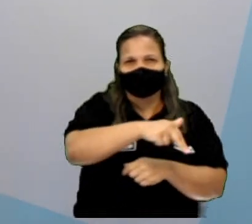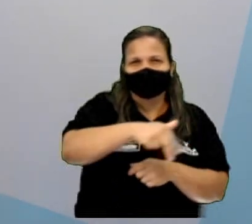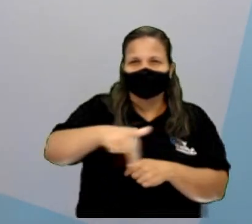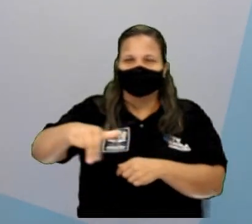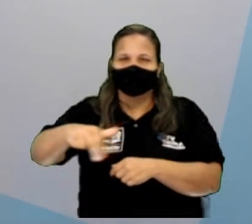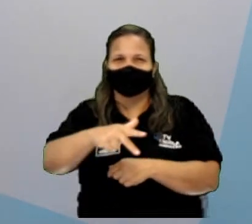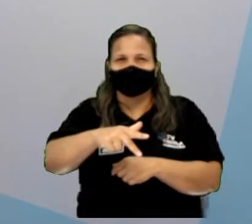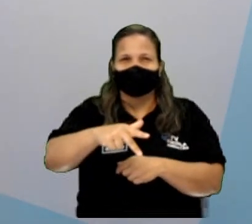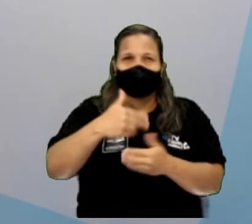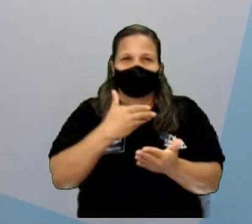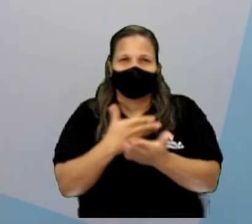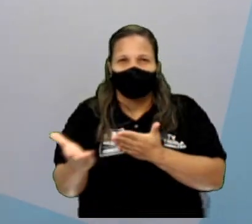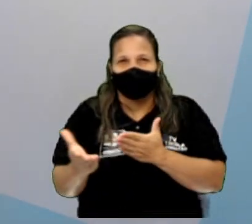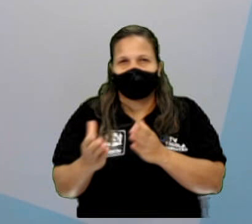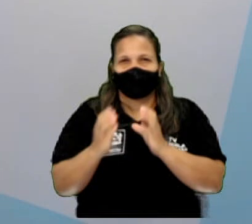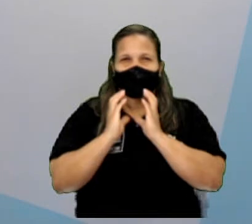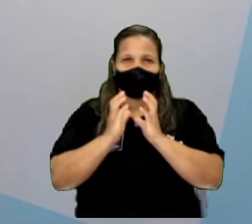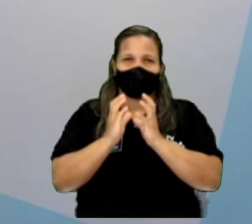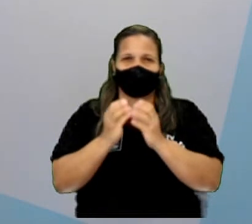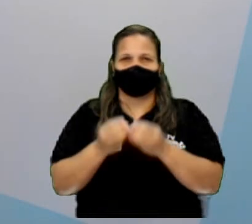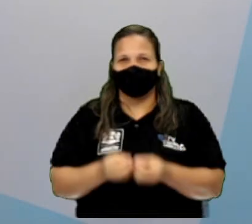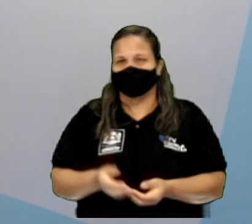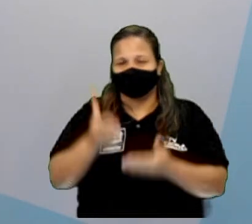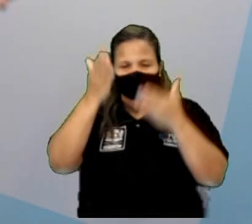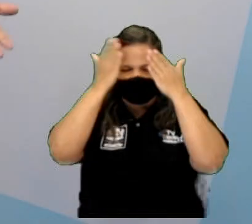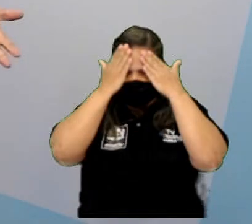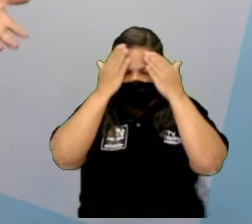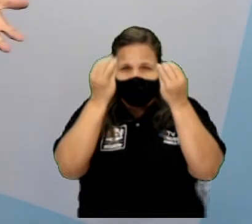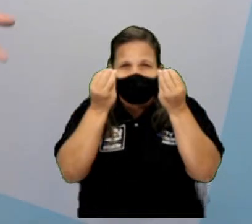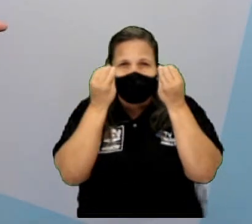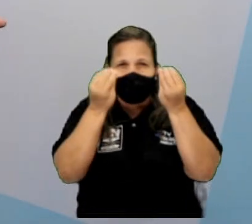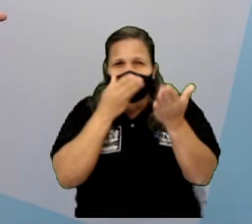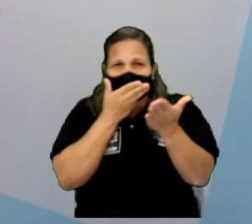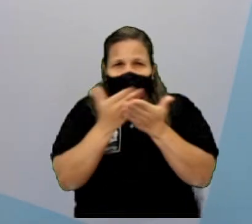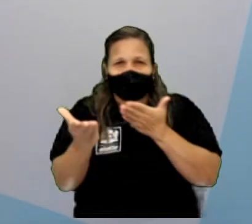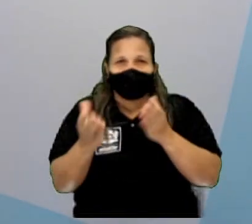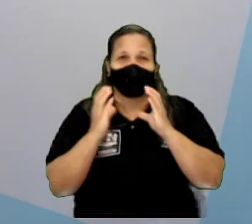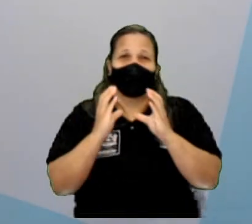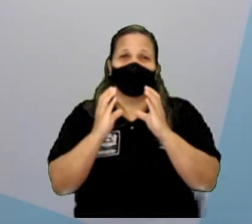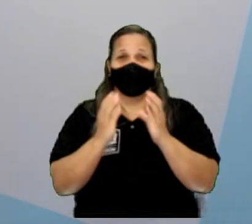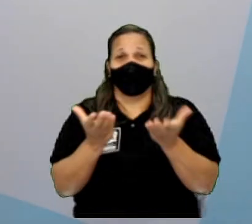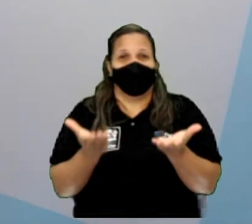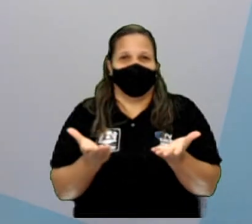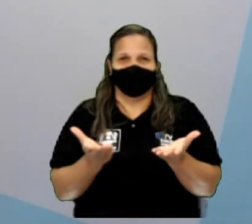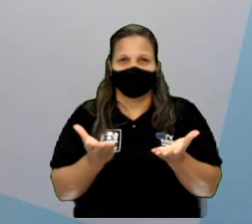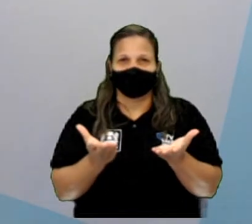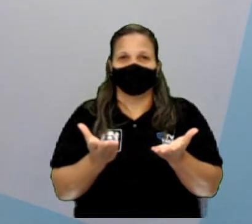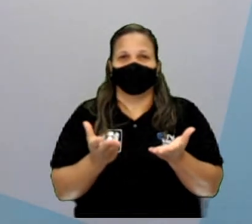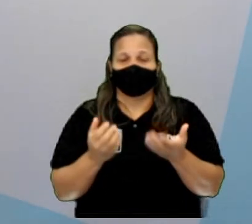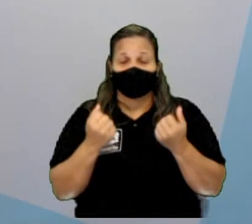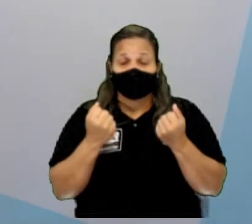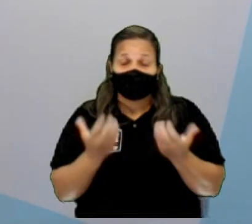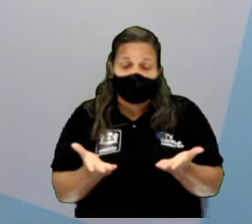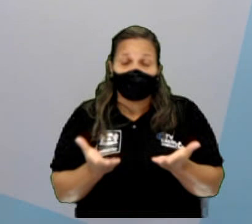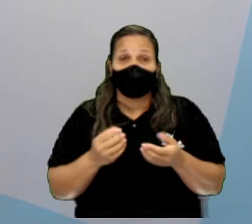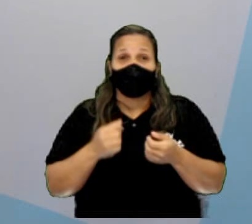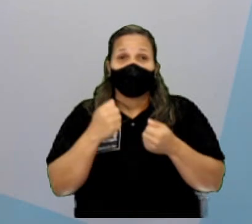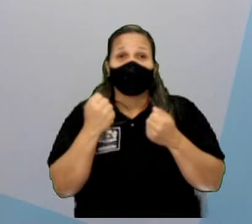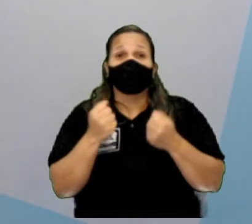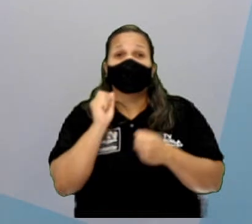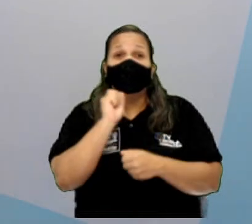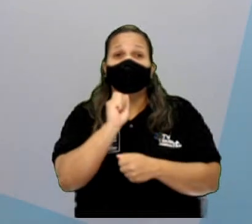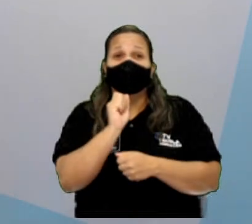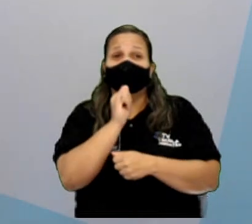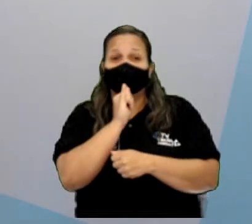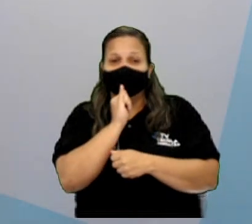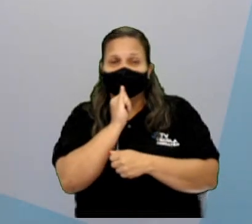fazer tudo e acaba perdendo a bola. Aí você fica, ô meu amigo, me ajude. Ou seja, ele representou ali uma